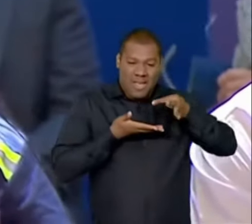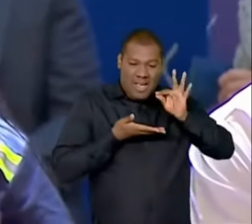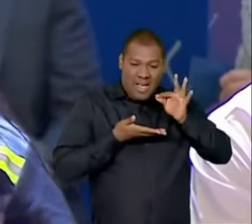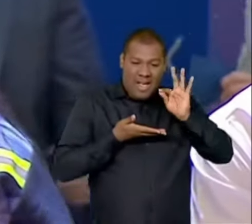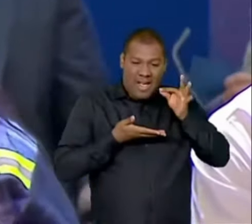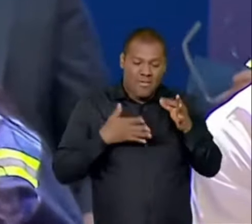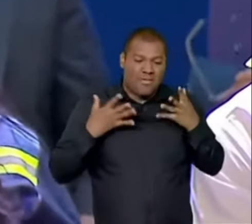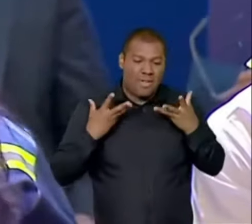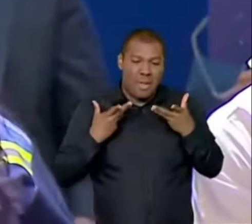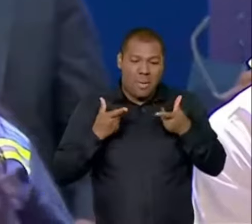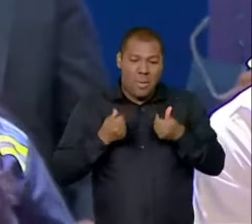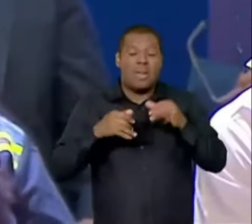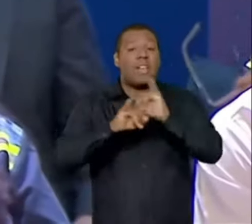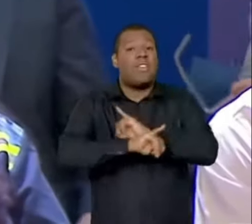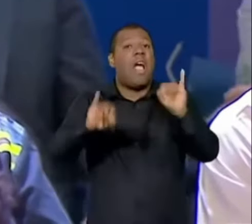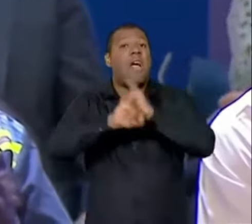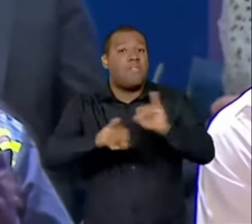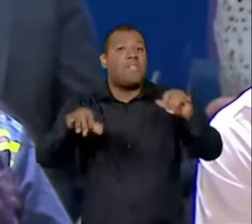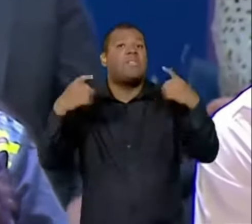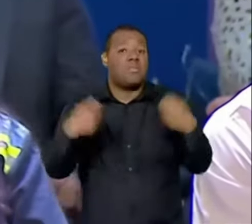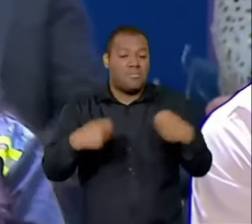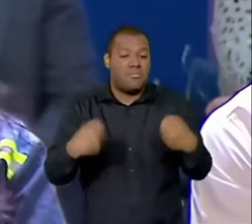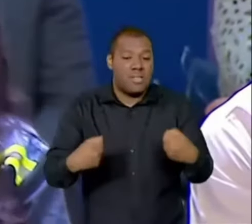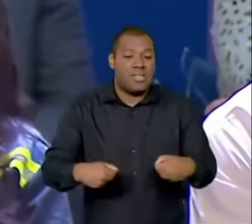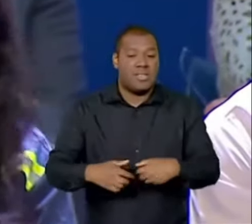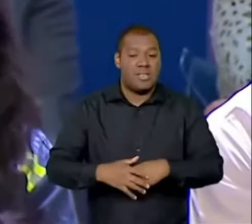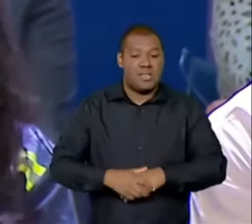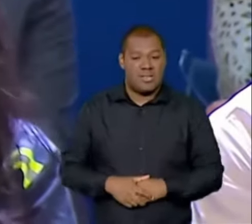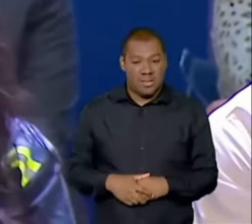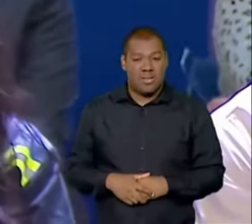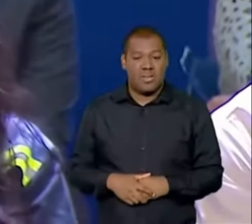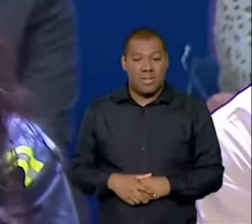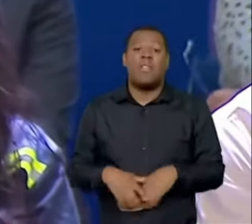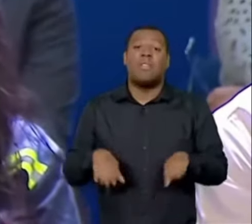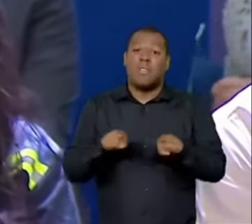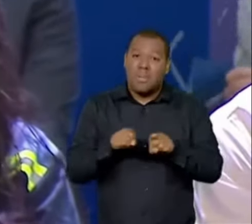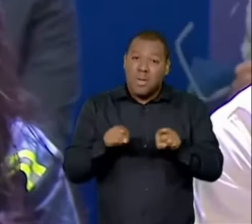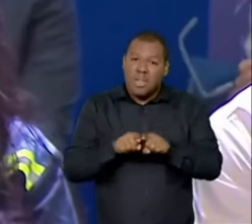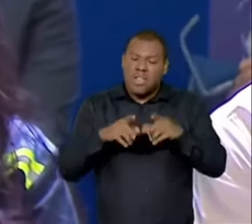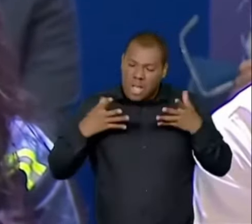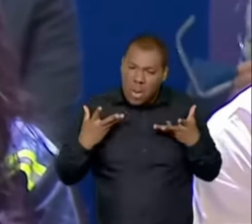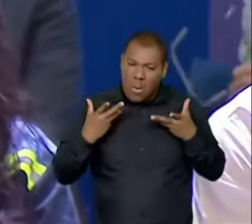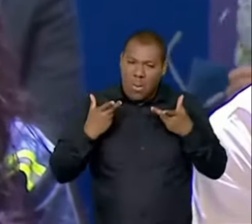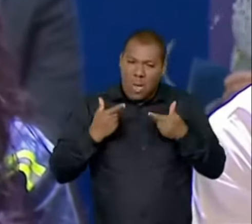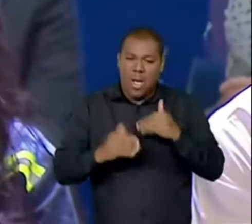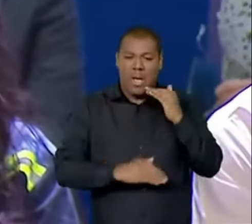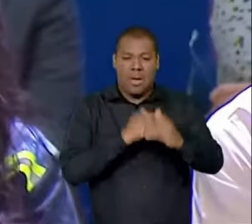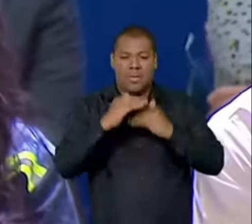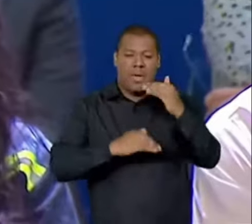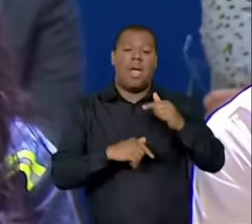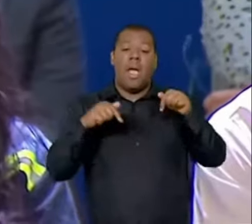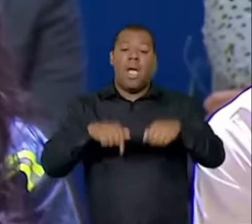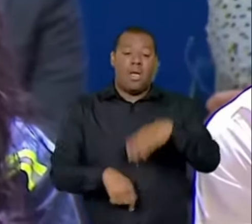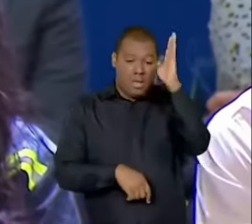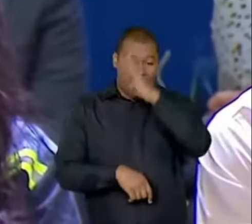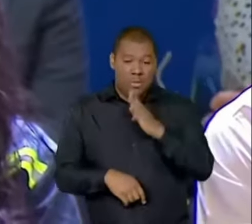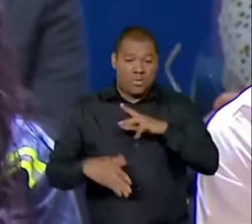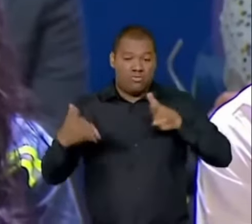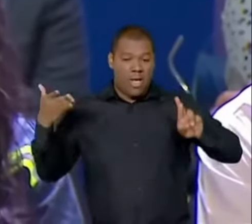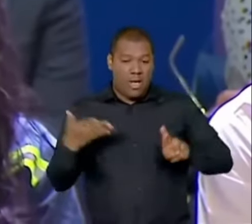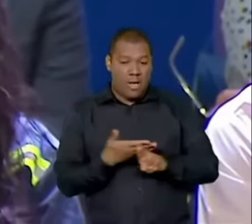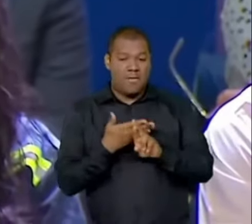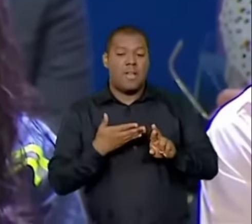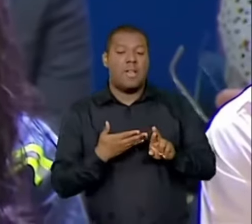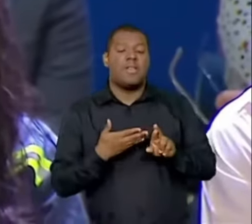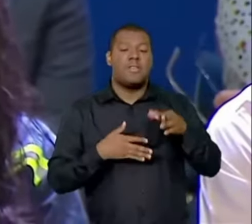divulgação, precisa de mais qualidade, de mais preparo, porque o Brasil, embora seja o maior produtor de café, quem